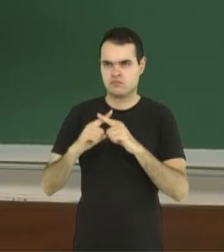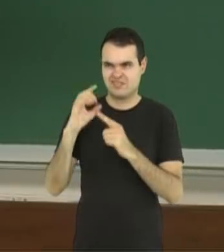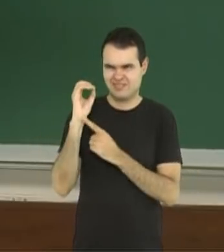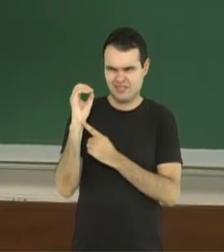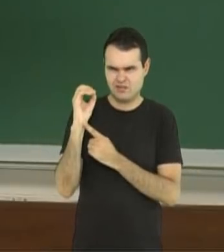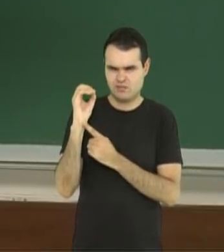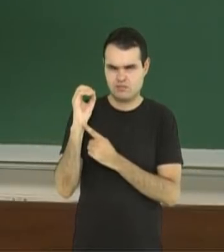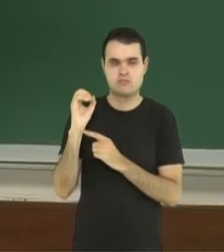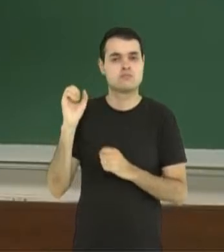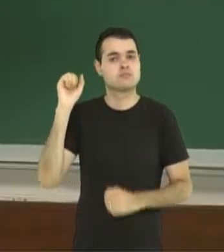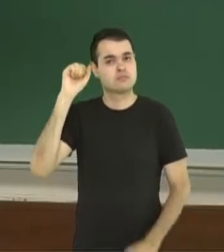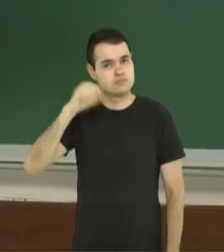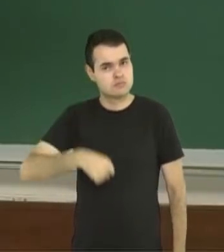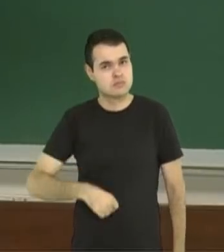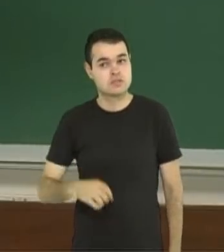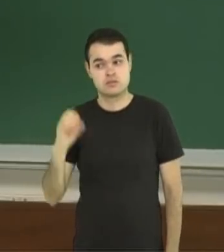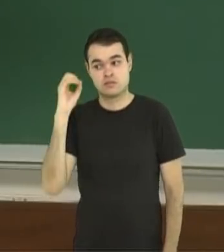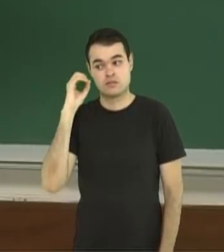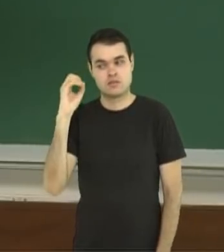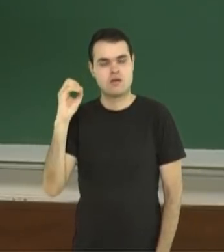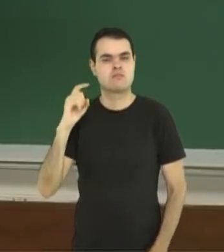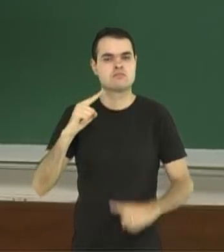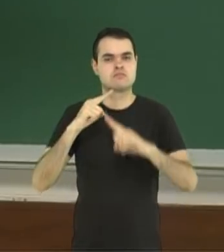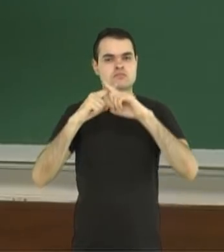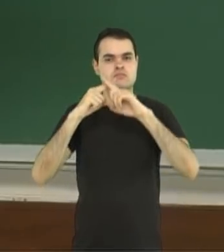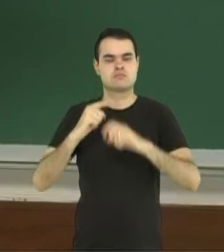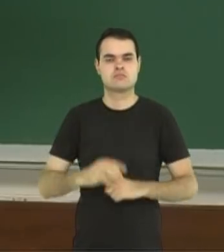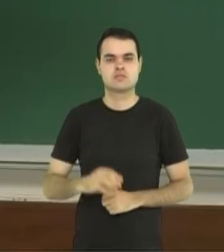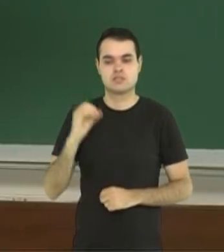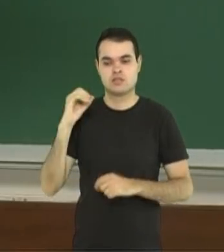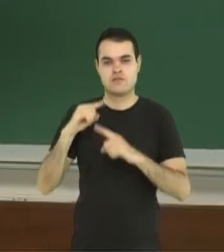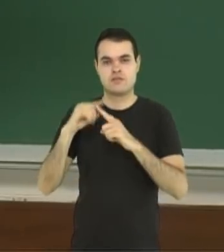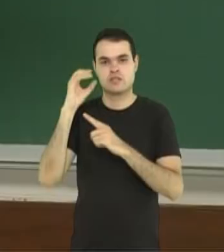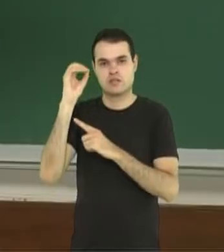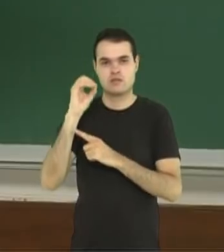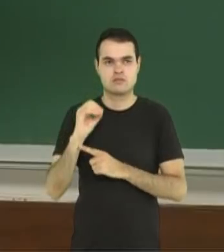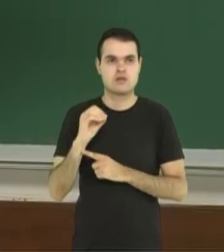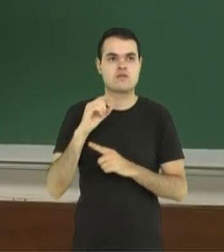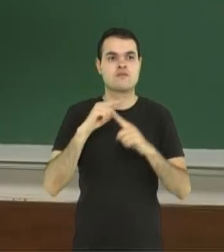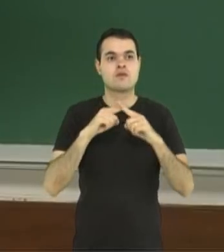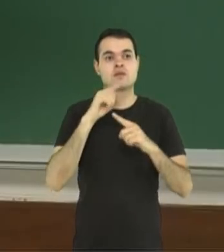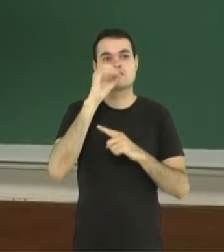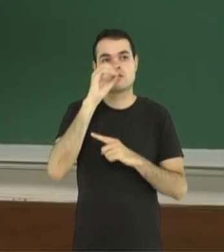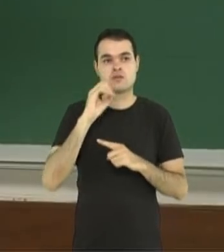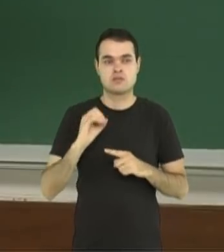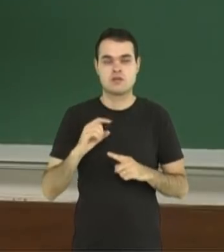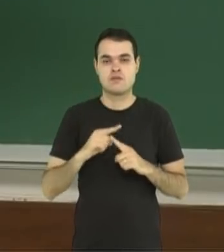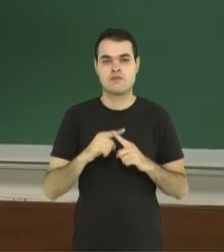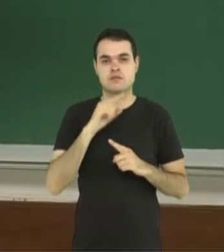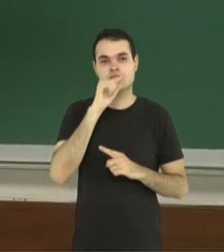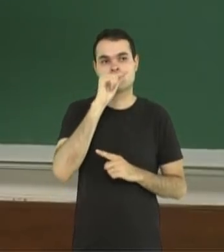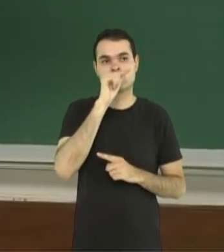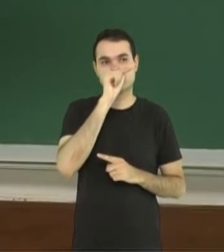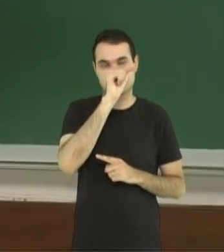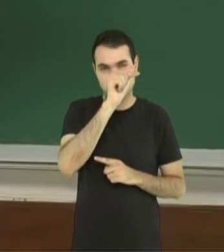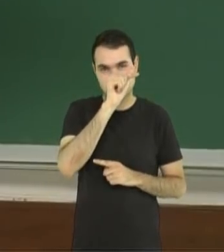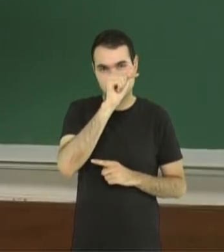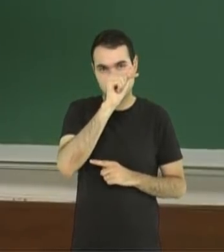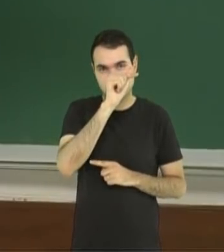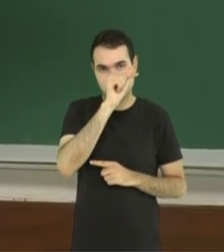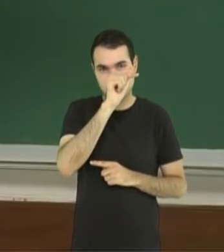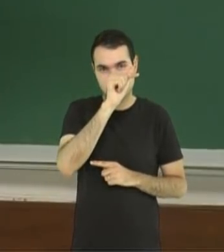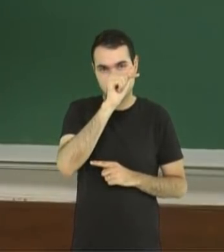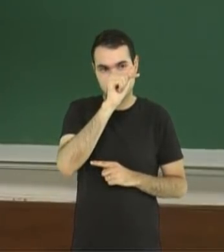zero? Sim, você vai multiplicar por zero. Então, 0 vezes 0, 0. 0 vezes 0, 0. 0